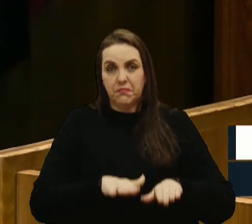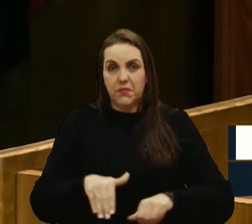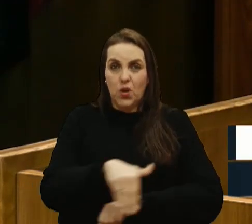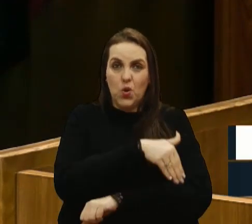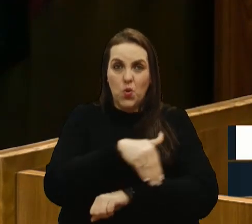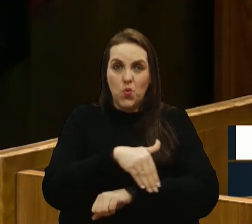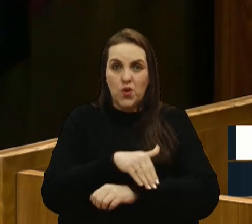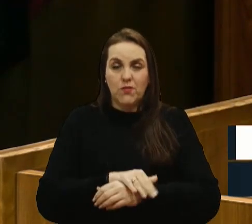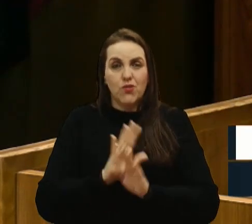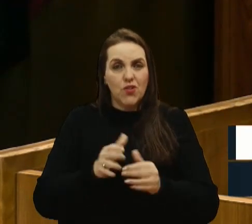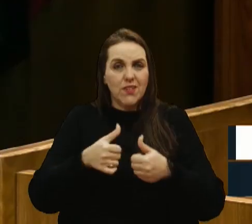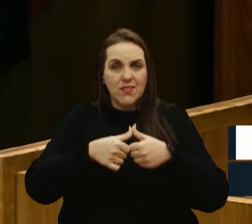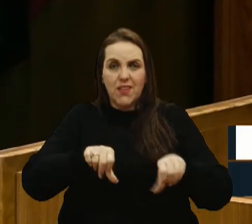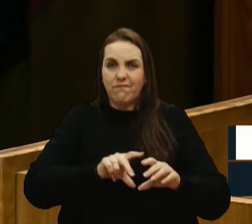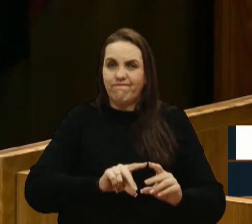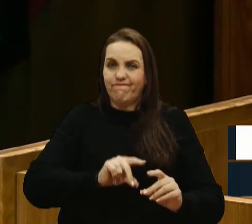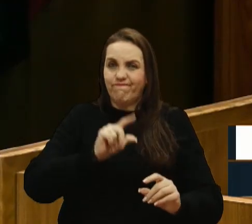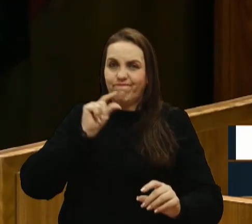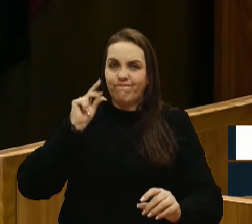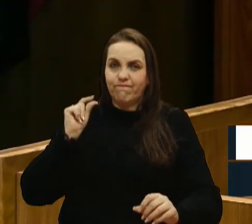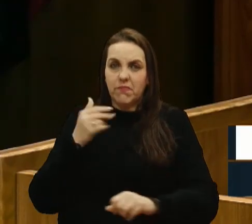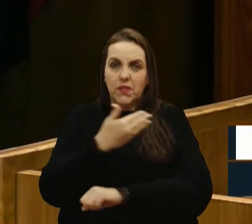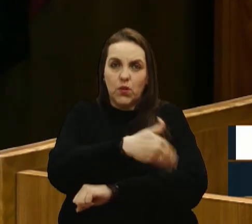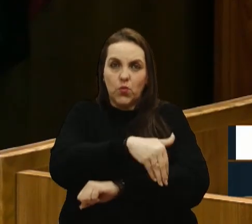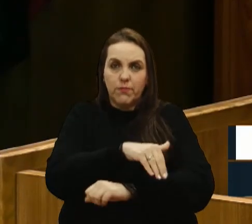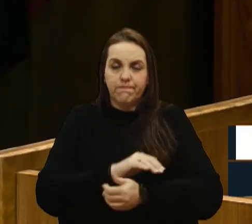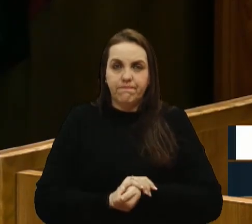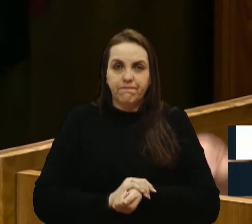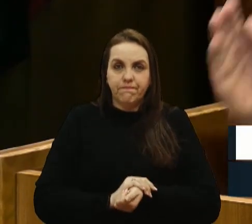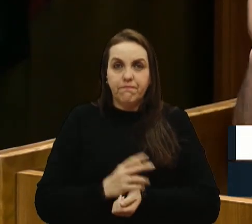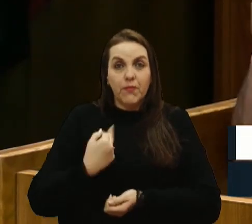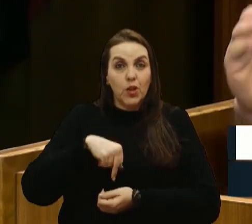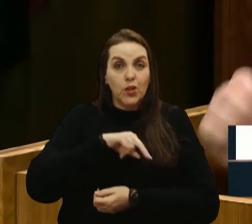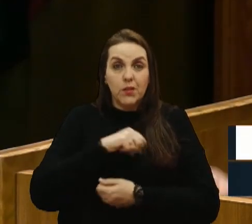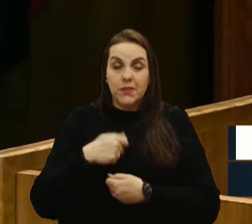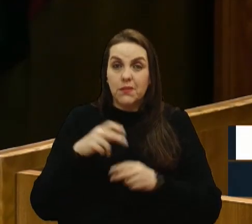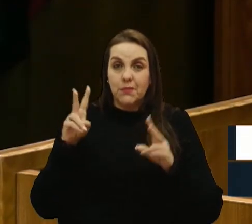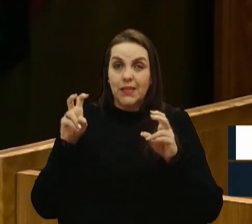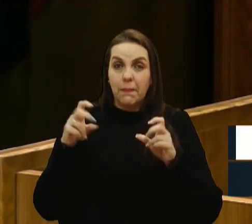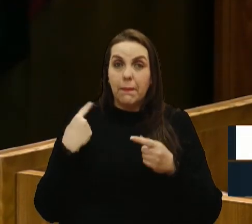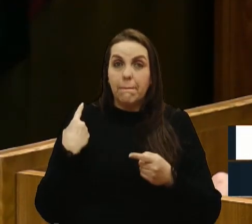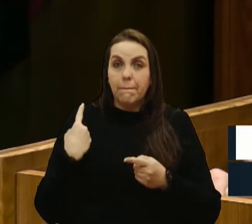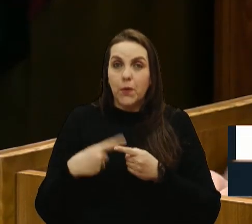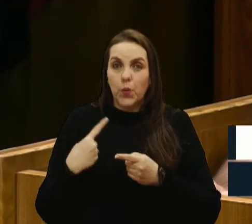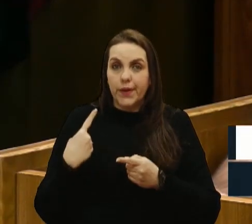de rua, ele já está na rua. Nós precisamos tratar desse tema por quê?